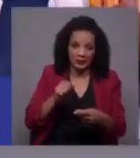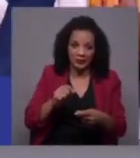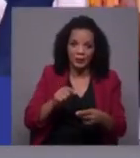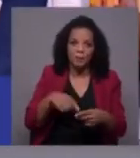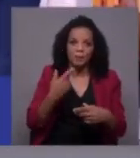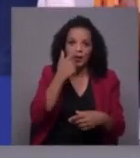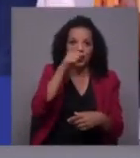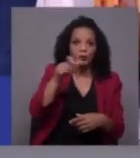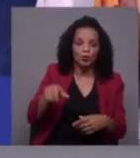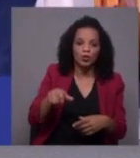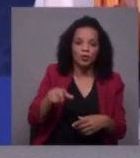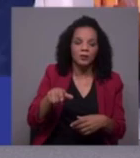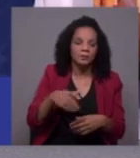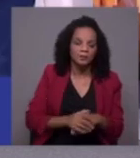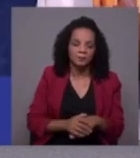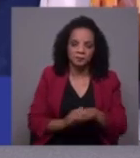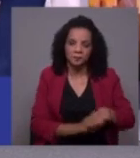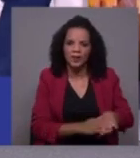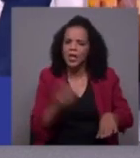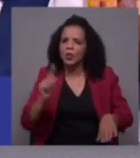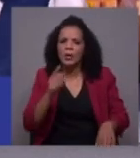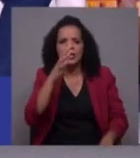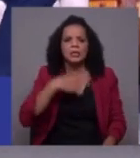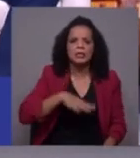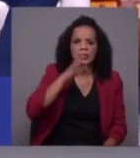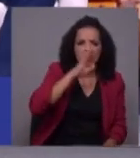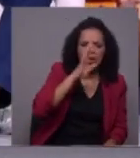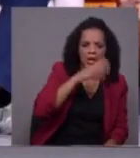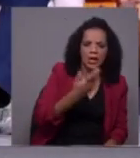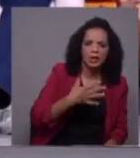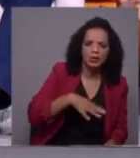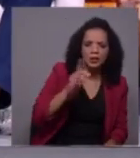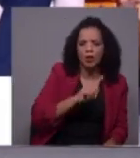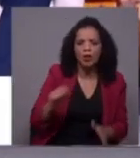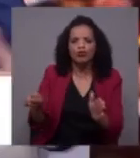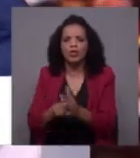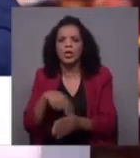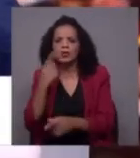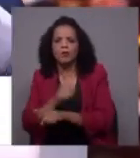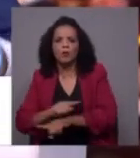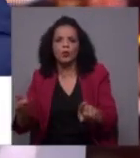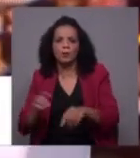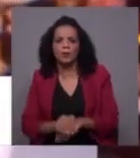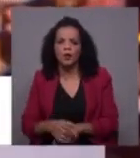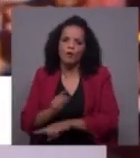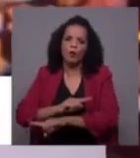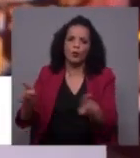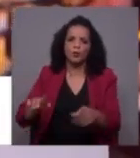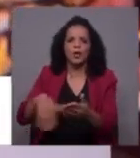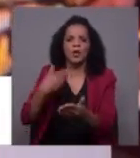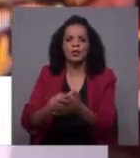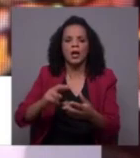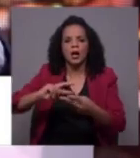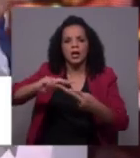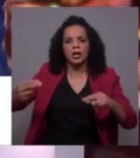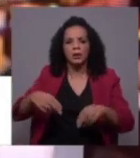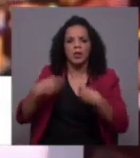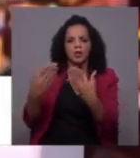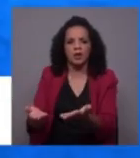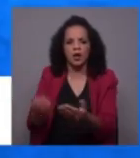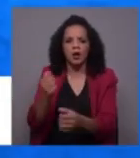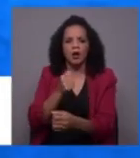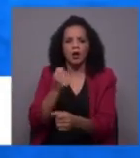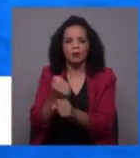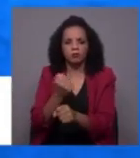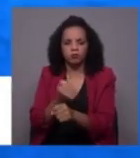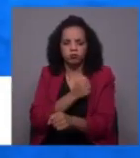porque esta municipalização as das casas. Se quiserem. Porque, não, as se quiserem, mas vocês estão a chantagear, estão a dizer que vão proibir, vão municipalizar habitações públicas e